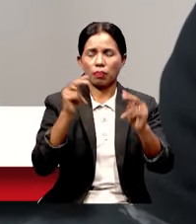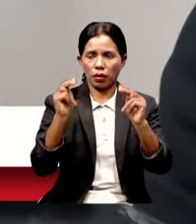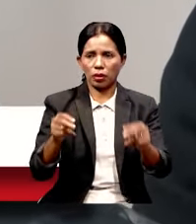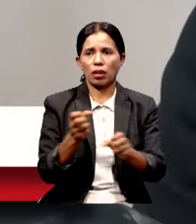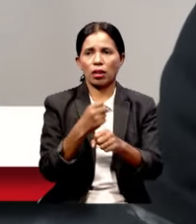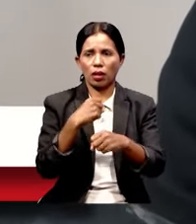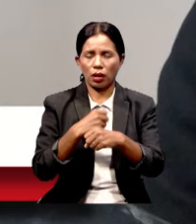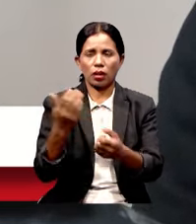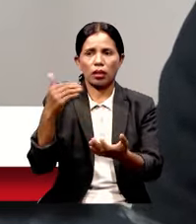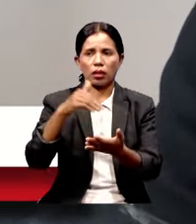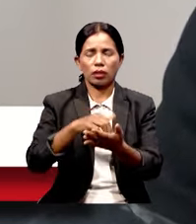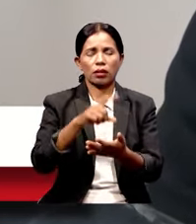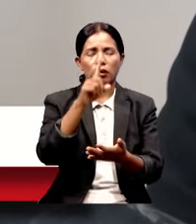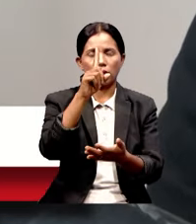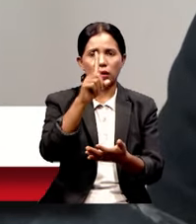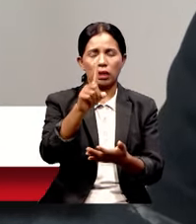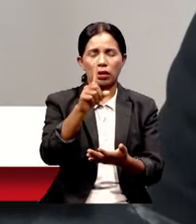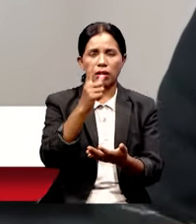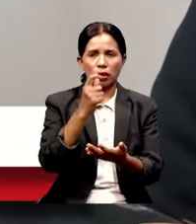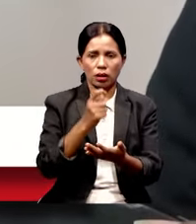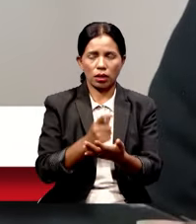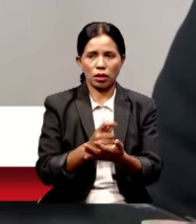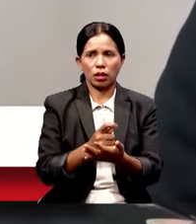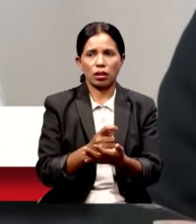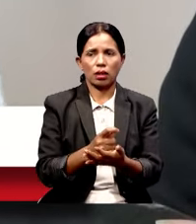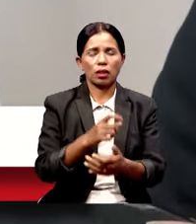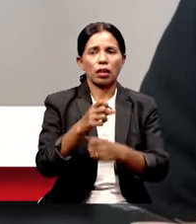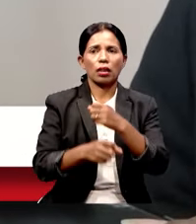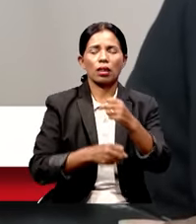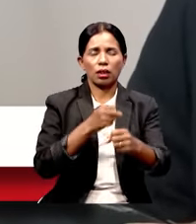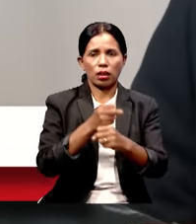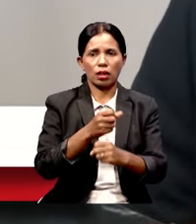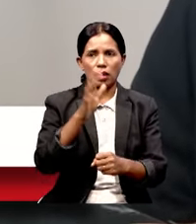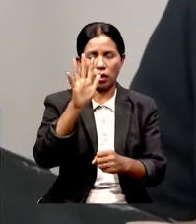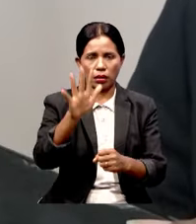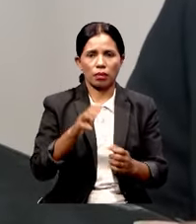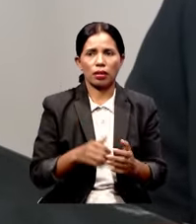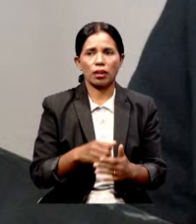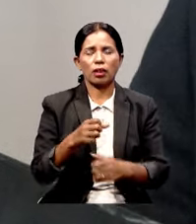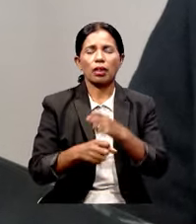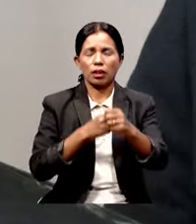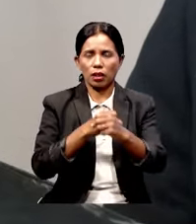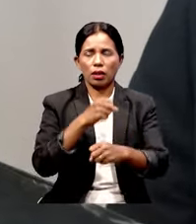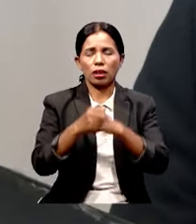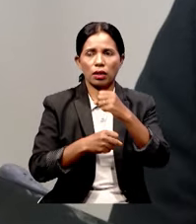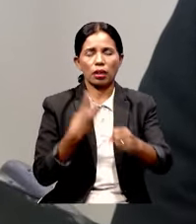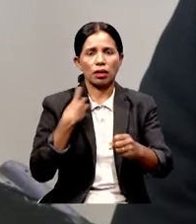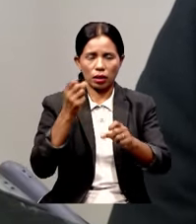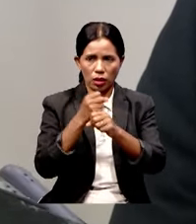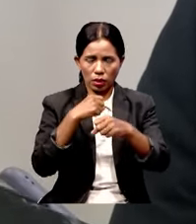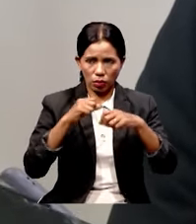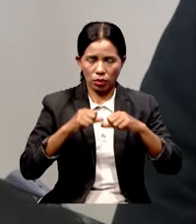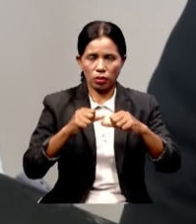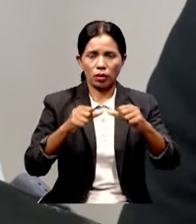halotar 1.500 e tal salas de aulas. E a tinan lima ne laran. Então, tinan ita se halo continua salas de